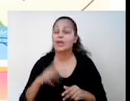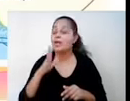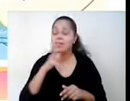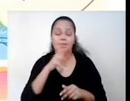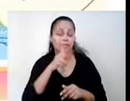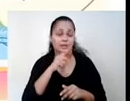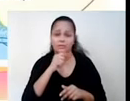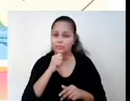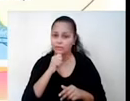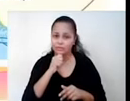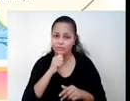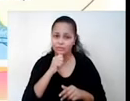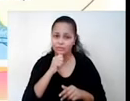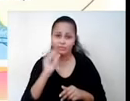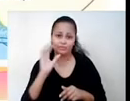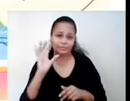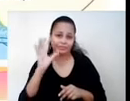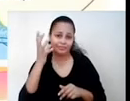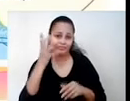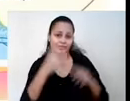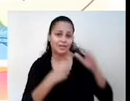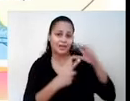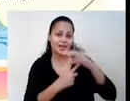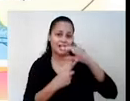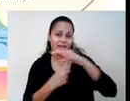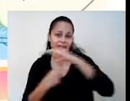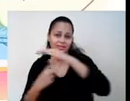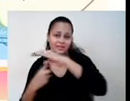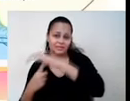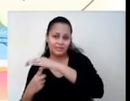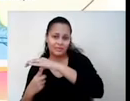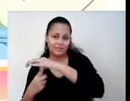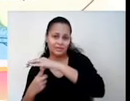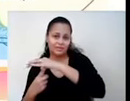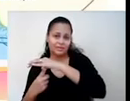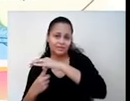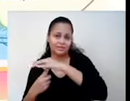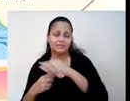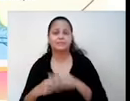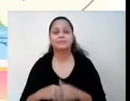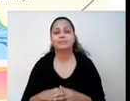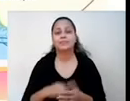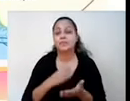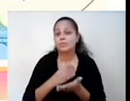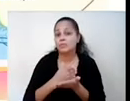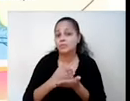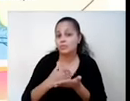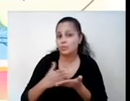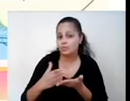não demorou para que surgissem as feiras. A princípio,